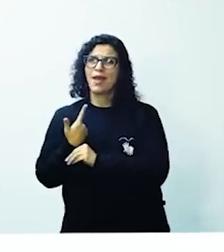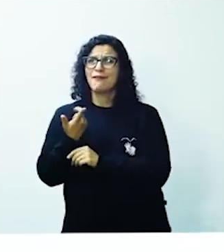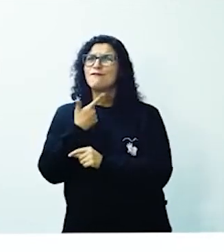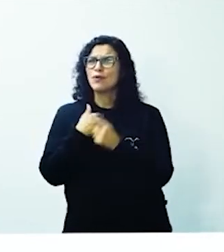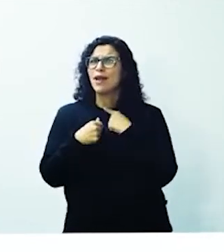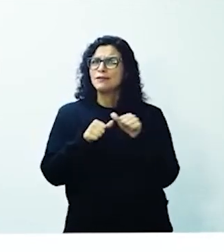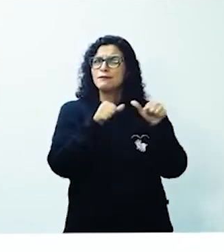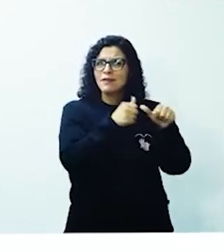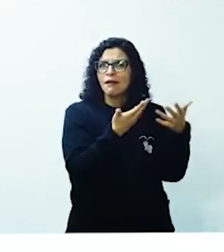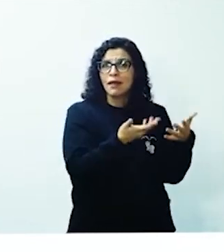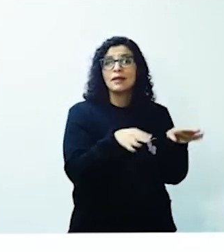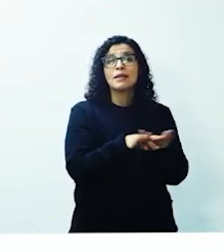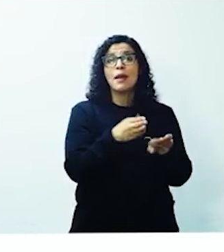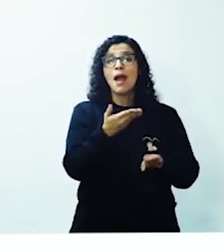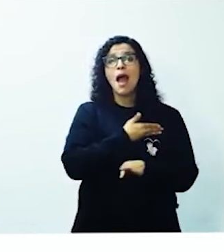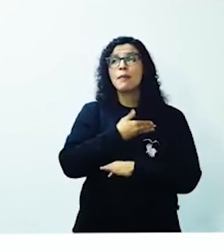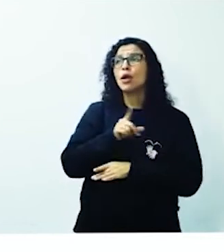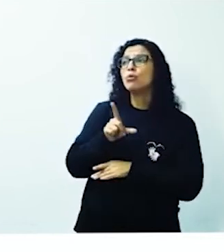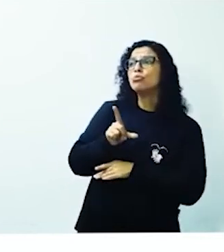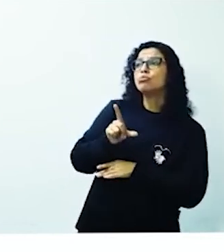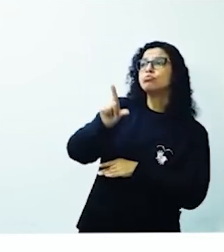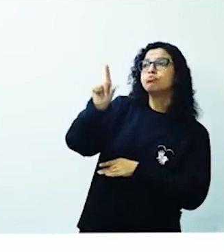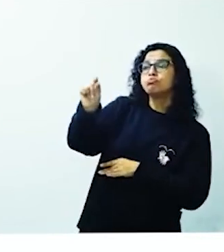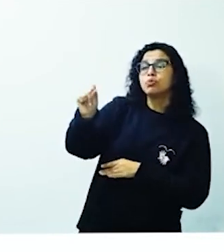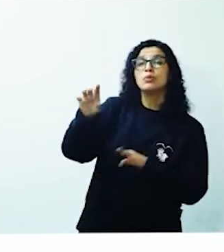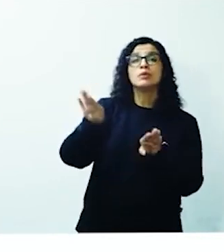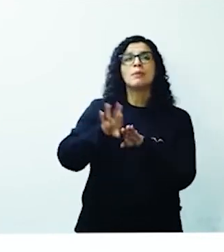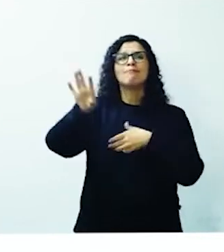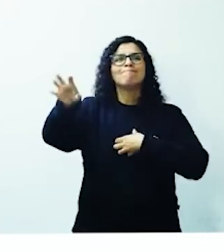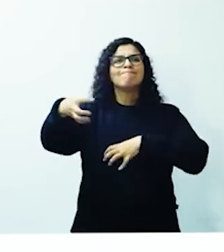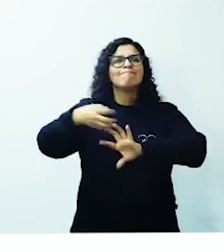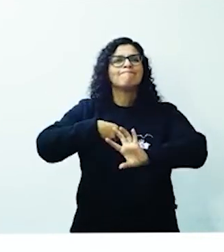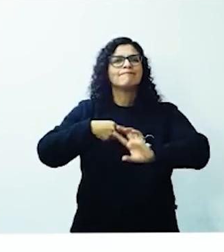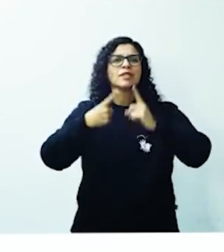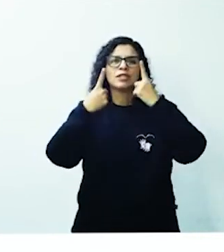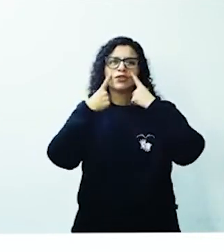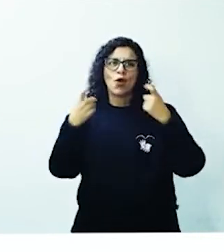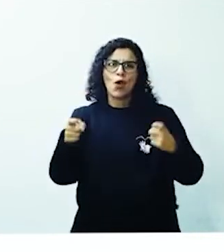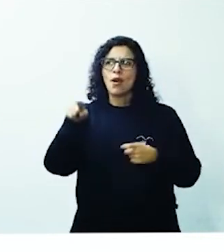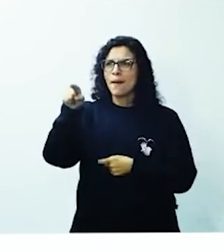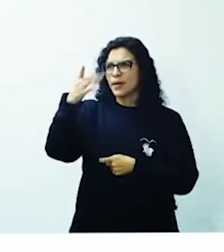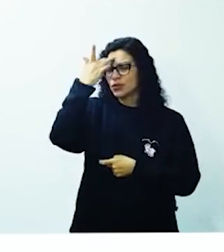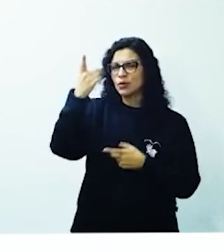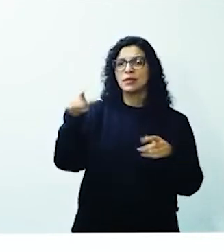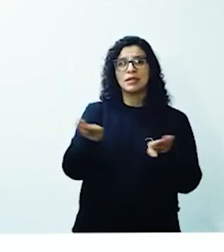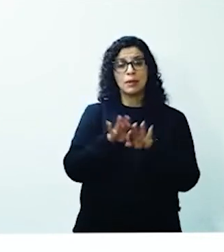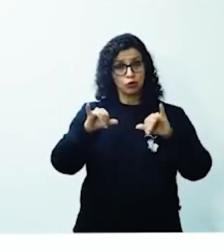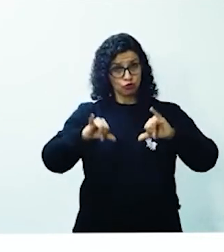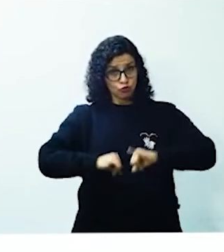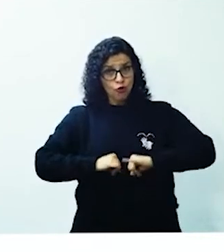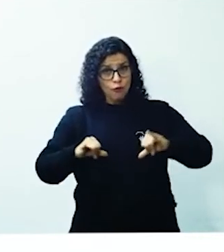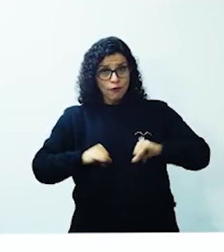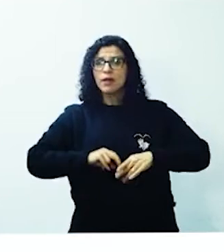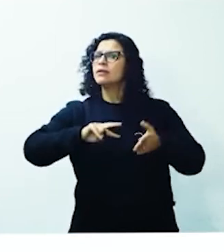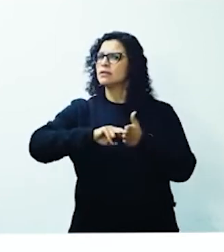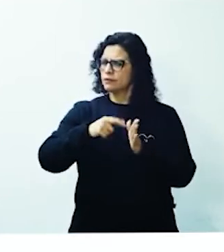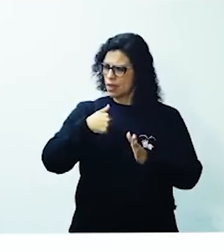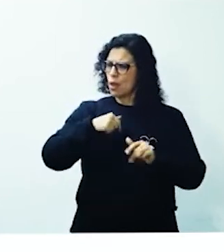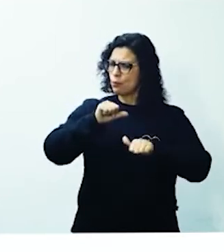Ver amigos indo embora, sentir a dor de quem chora, sofrer também é